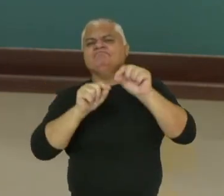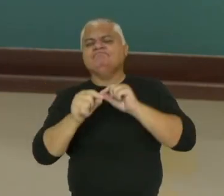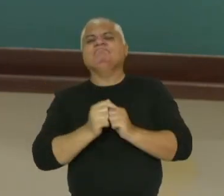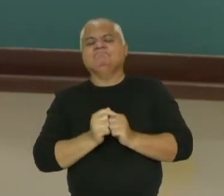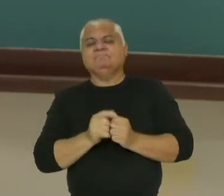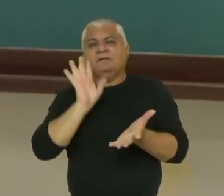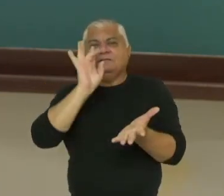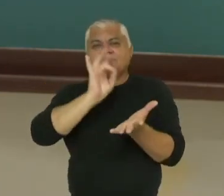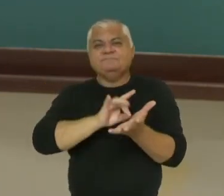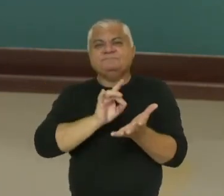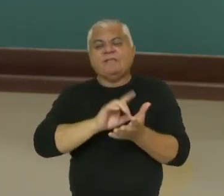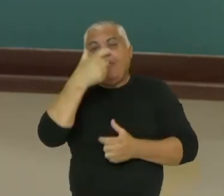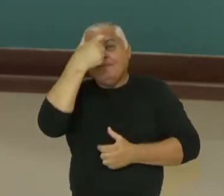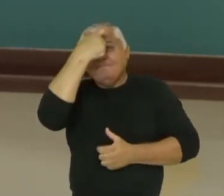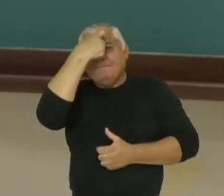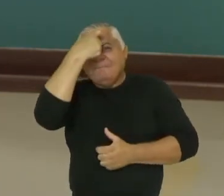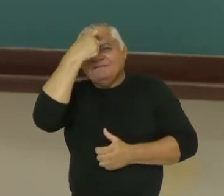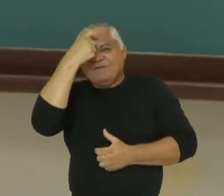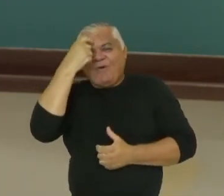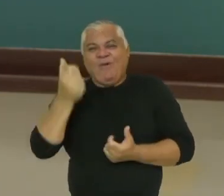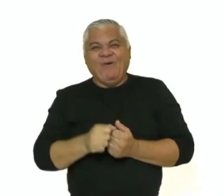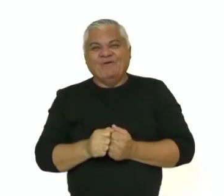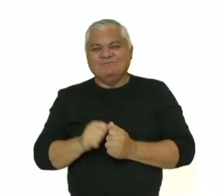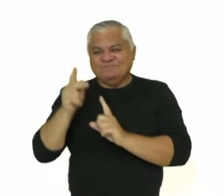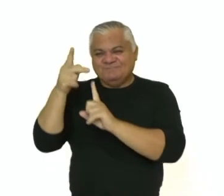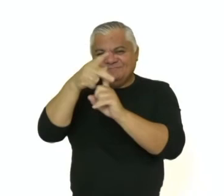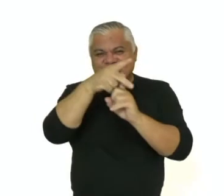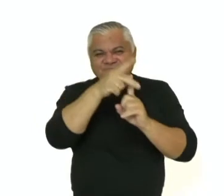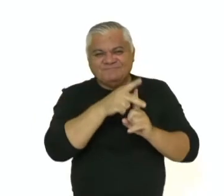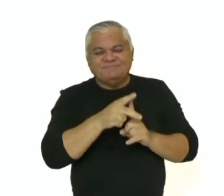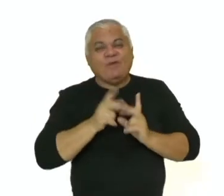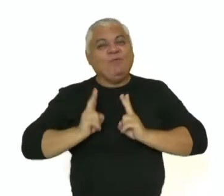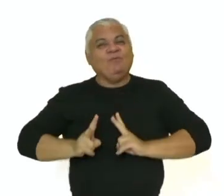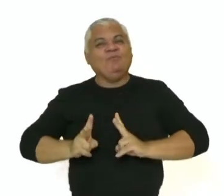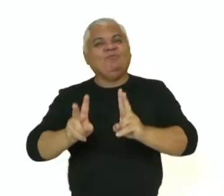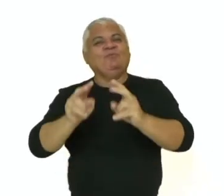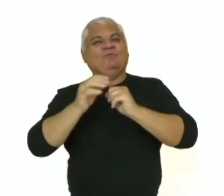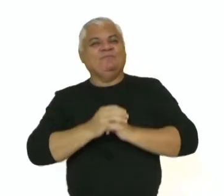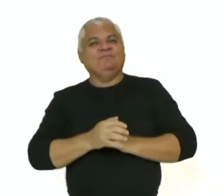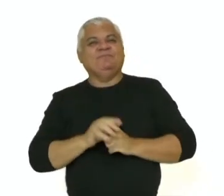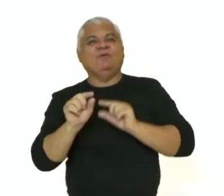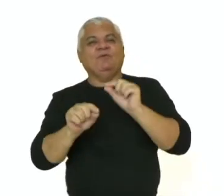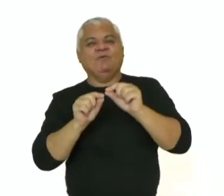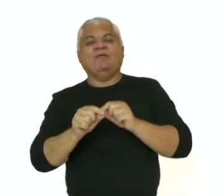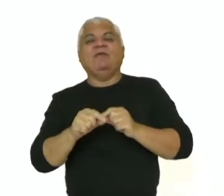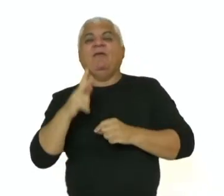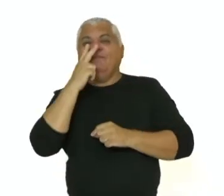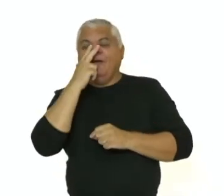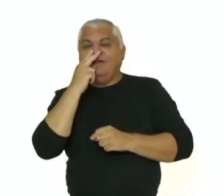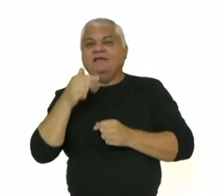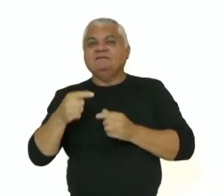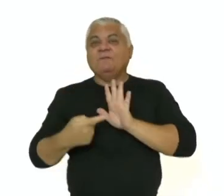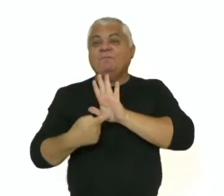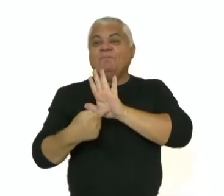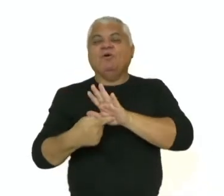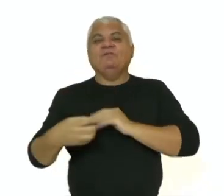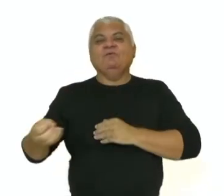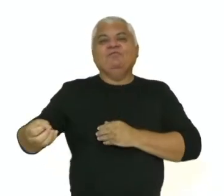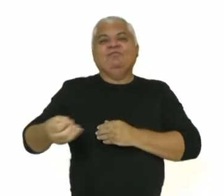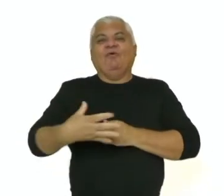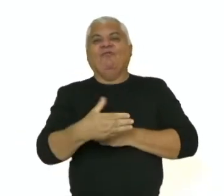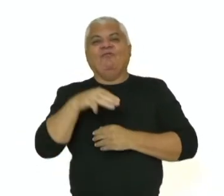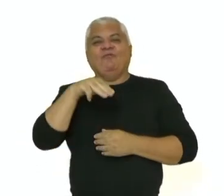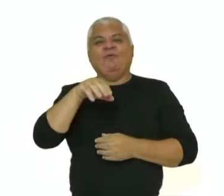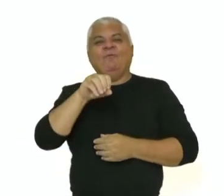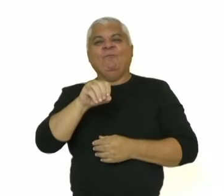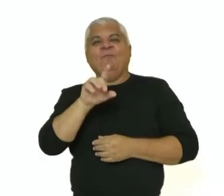sem precedentes, nem continuadores, que antecipa o quê? A modernidade literária. Seu estilo